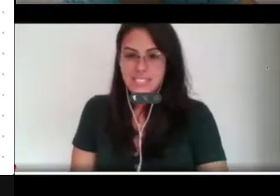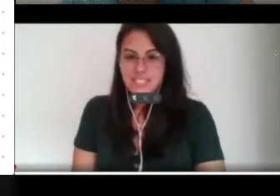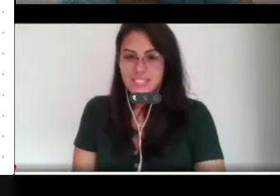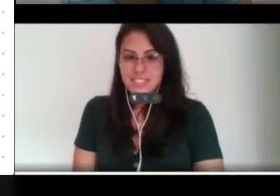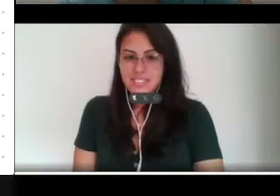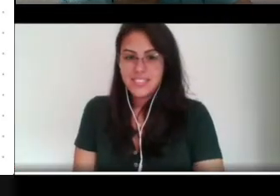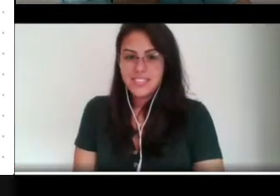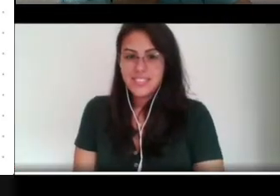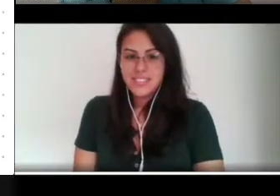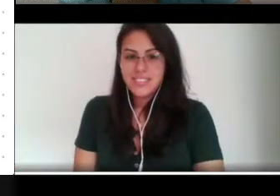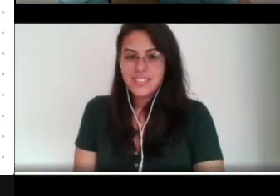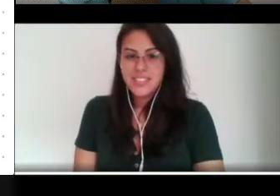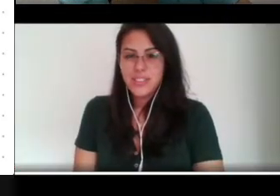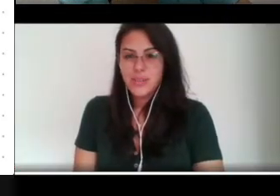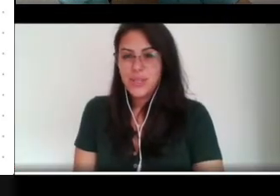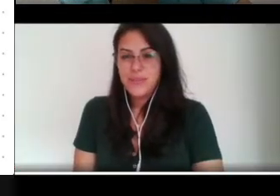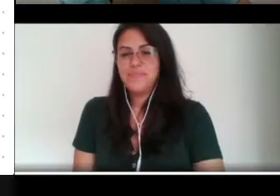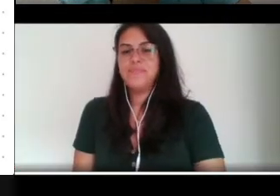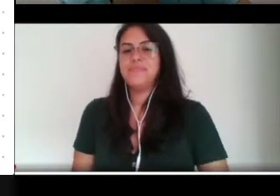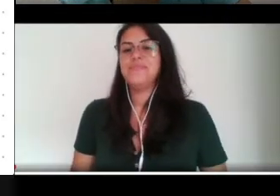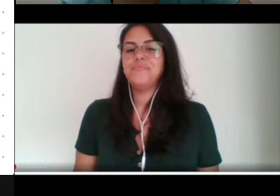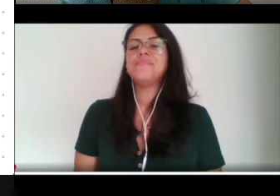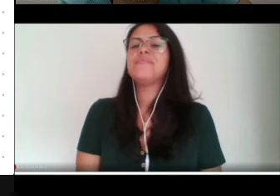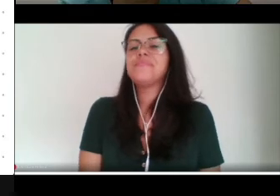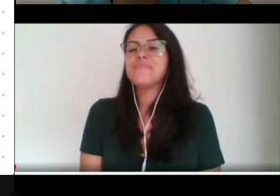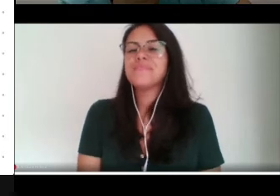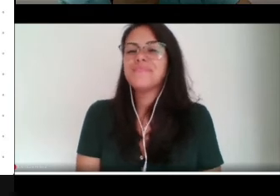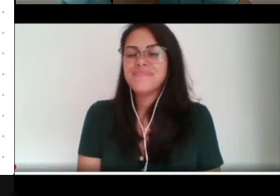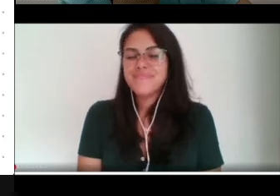Alguém ia falar alguma coisa?